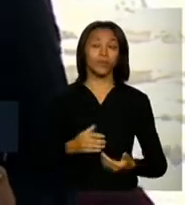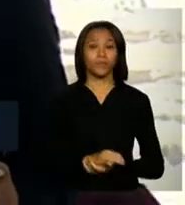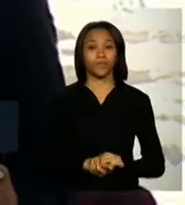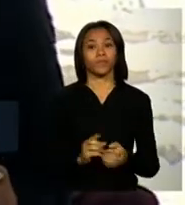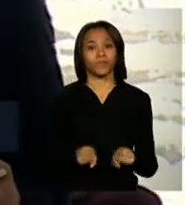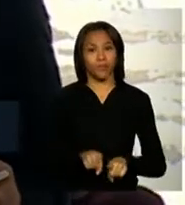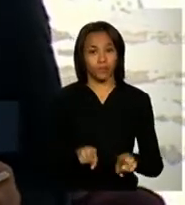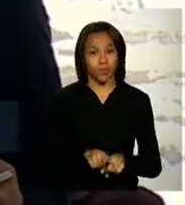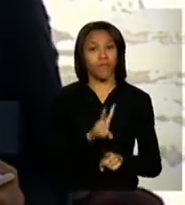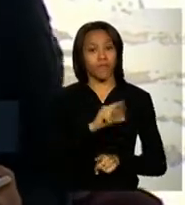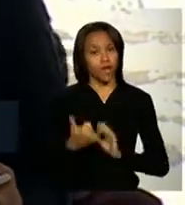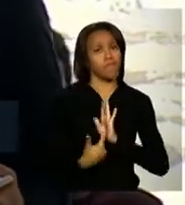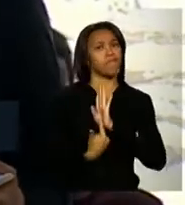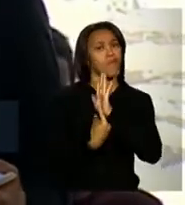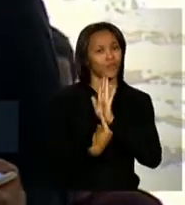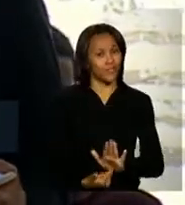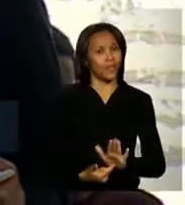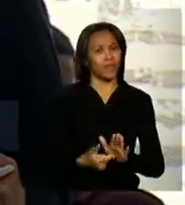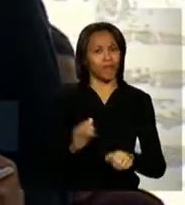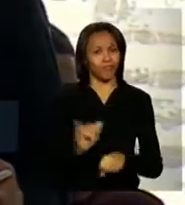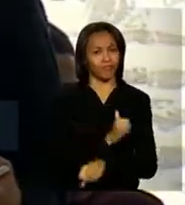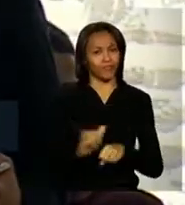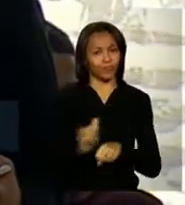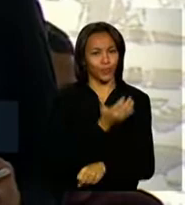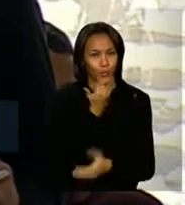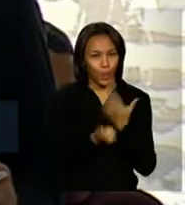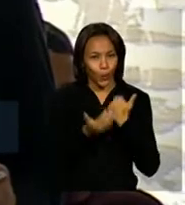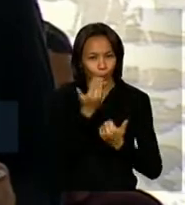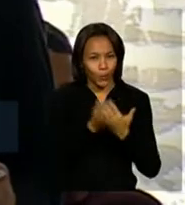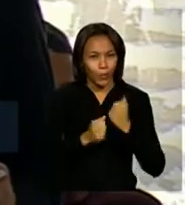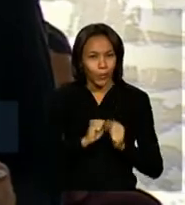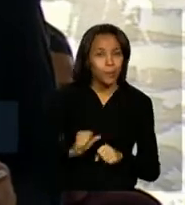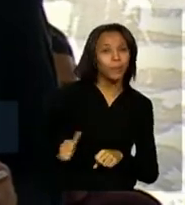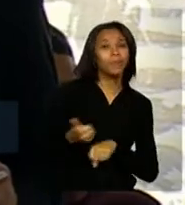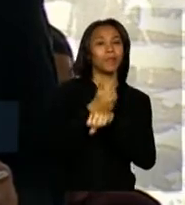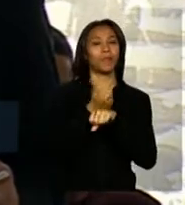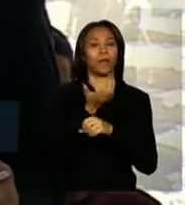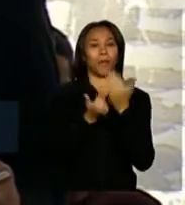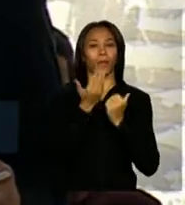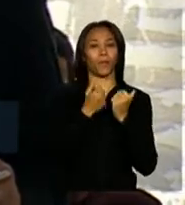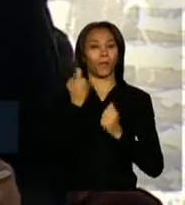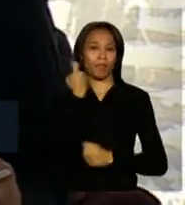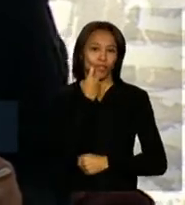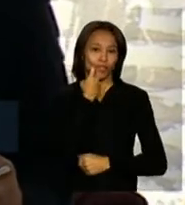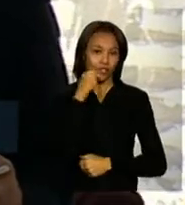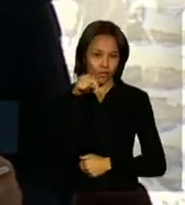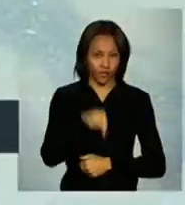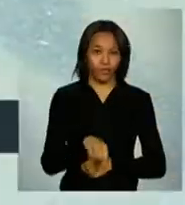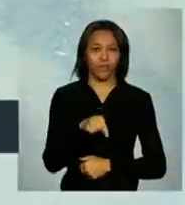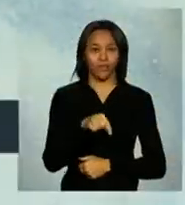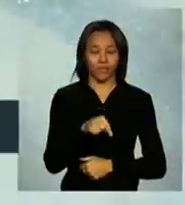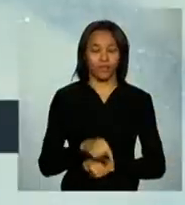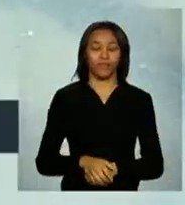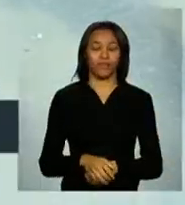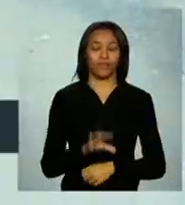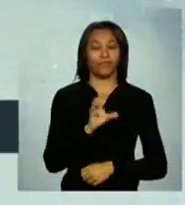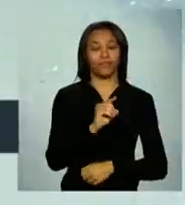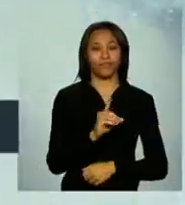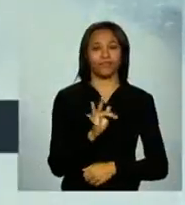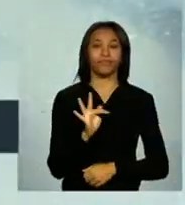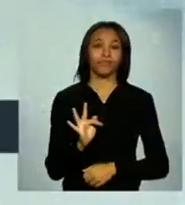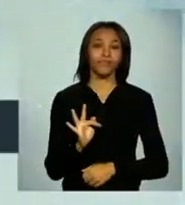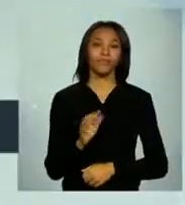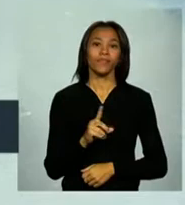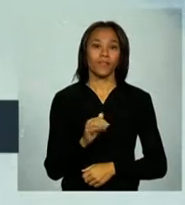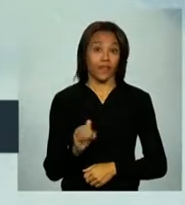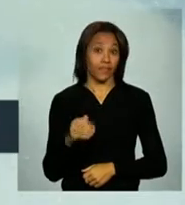também vai mostrar na sua dieta vai ser o primeiro consumidor de peixe e também